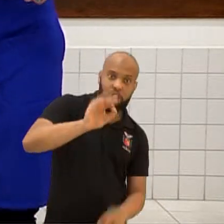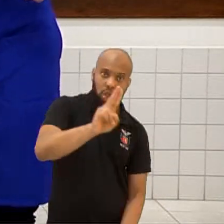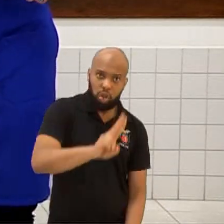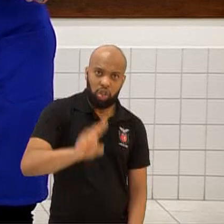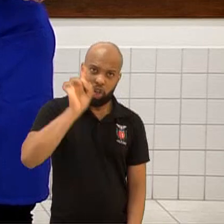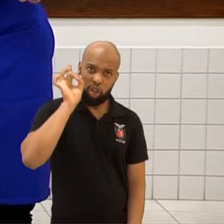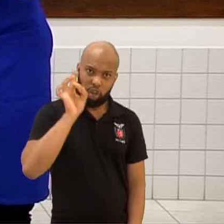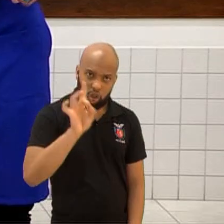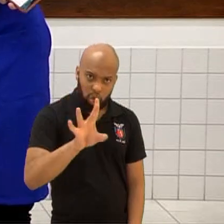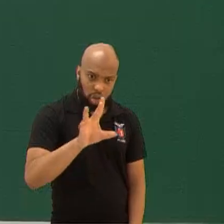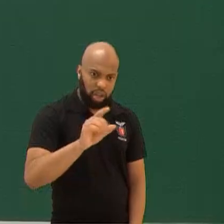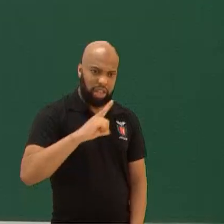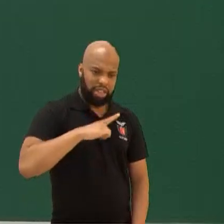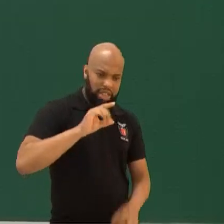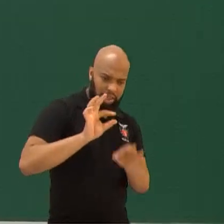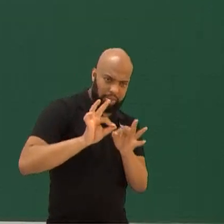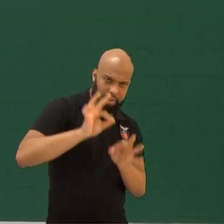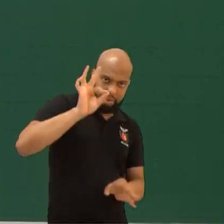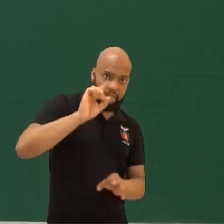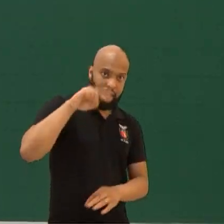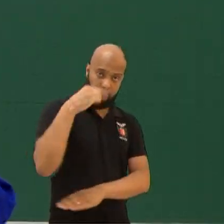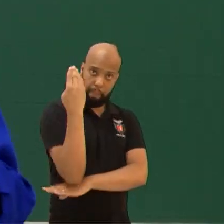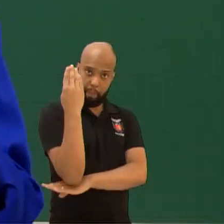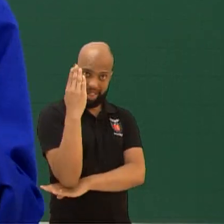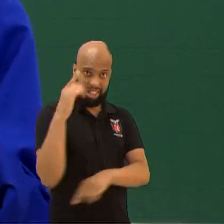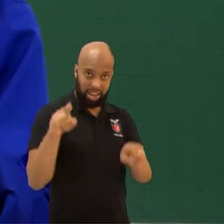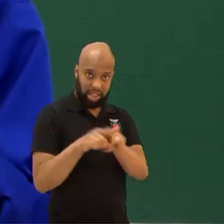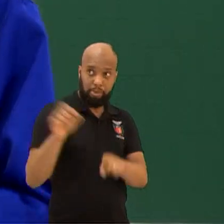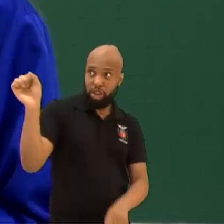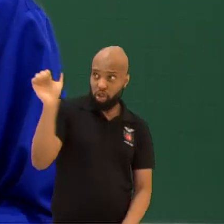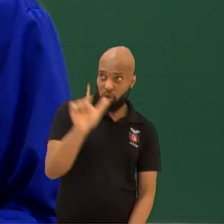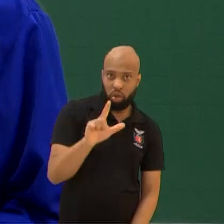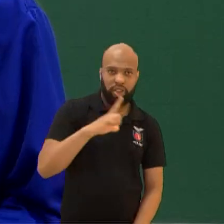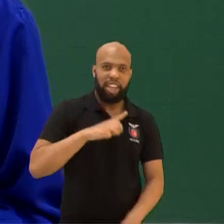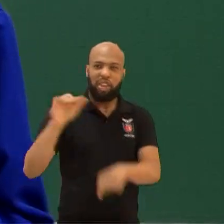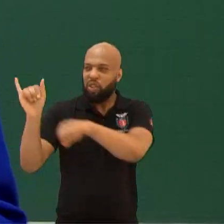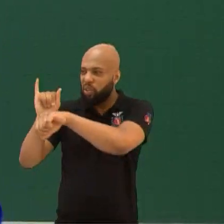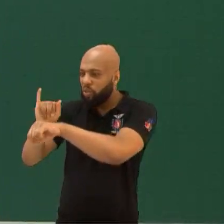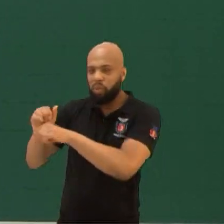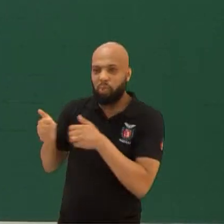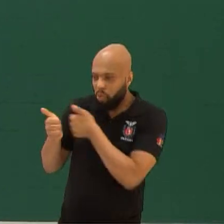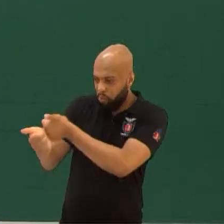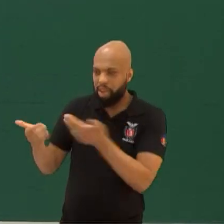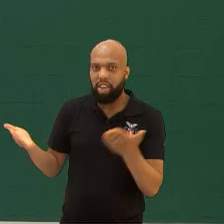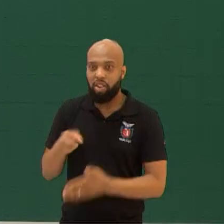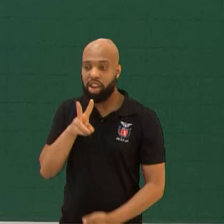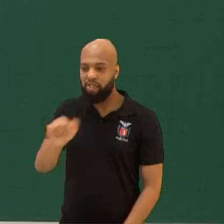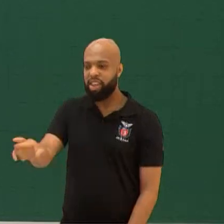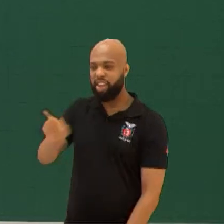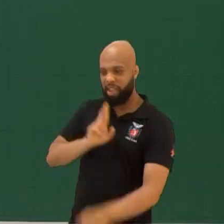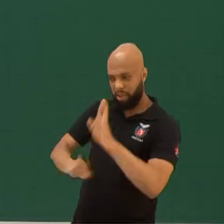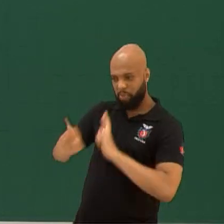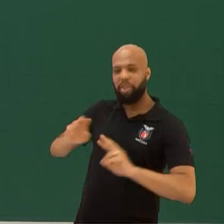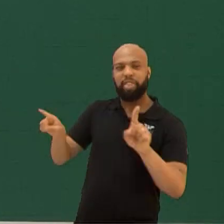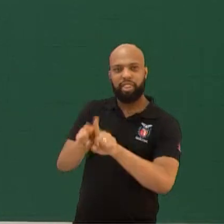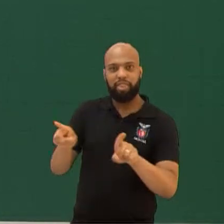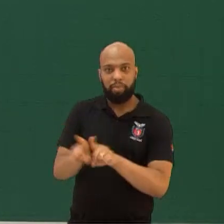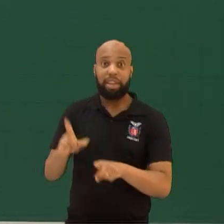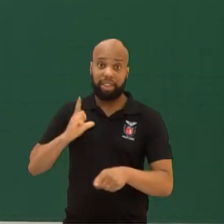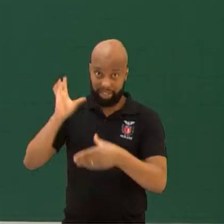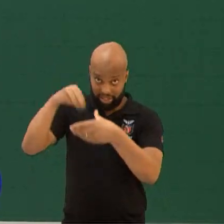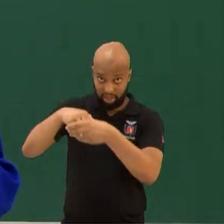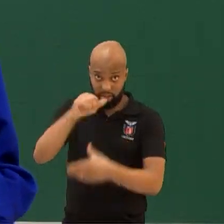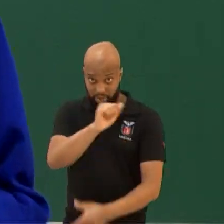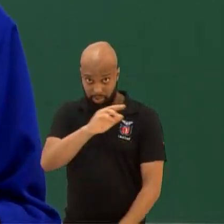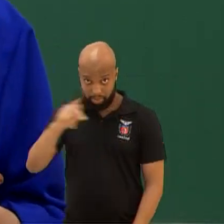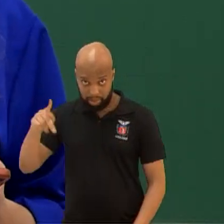usando apenas uma estaca e a luz do sol? Galera do YouTube que eu estou acompanhando por aqui, vai respondendo aí para nós. Se você está no aplicativo Aula